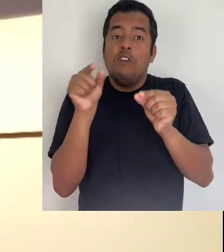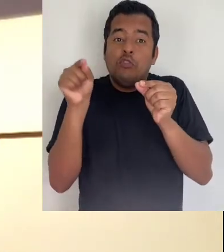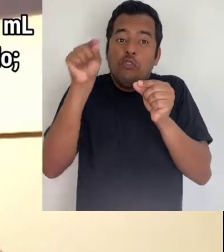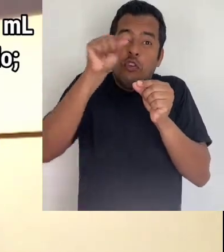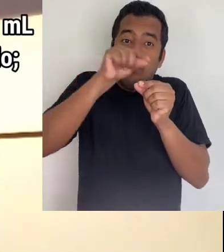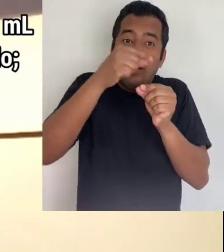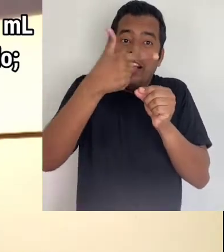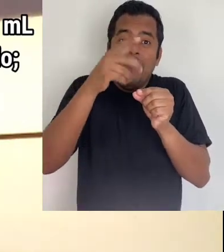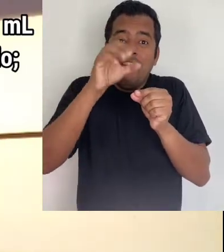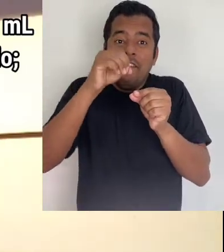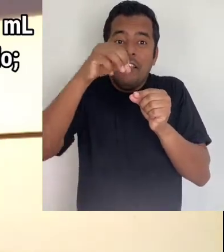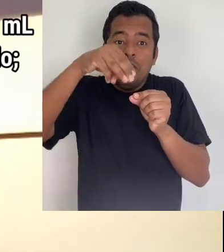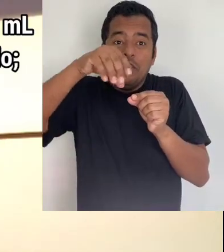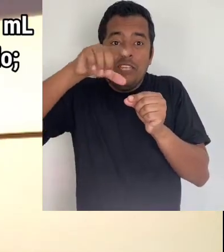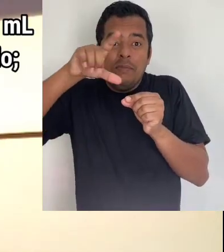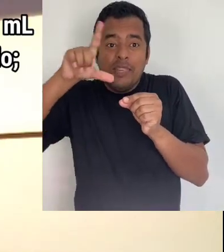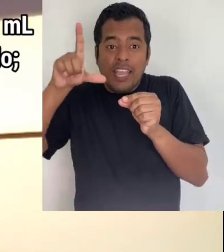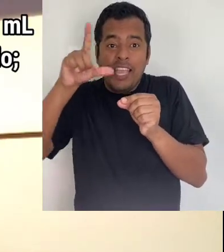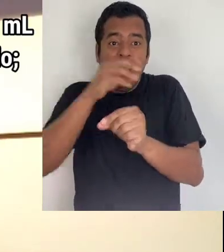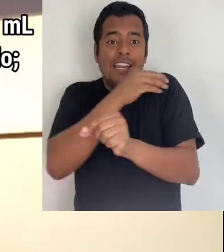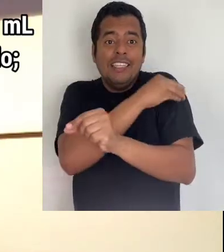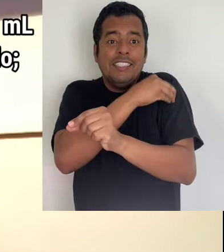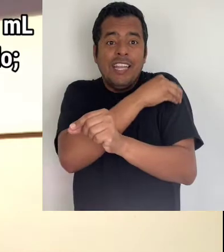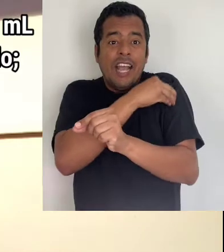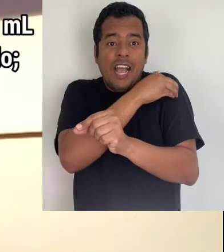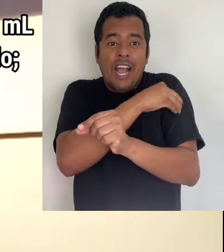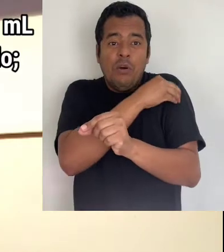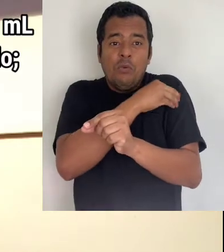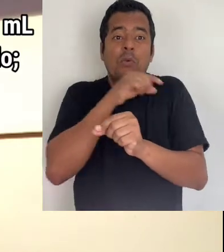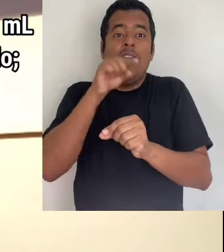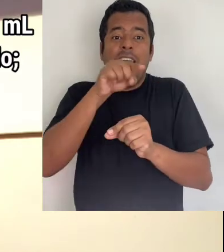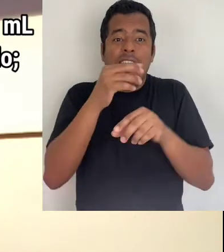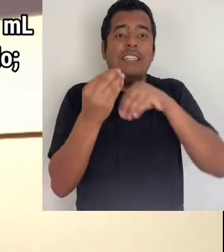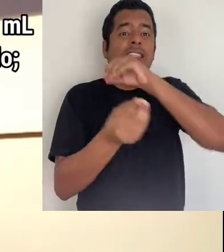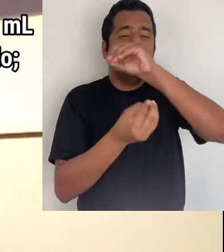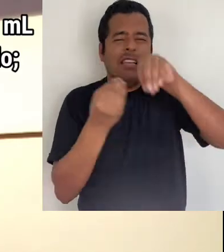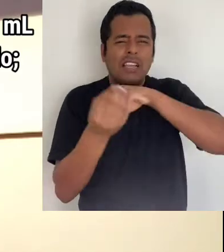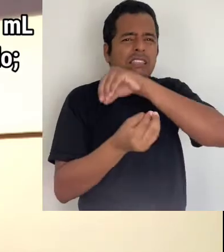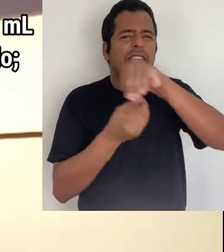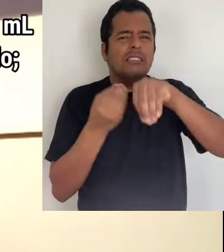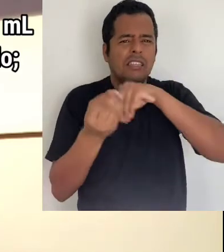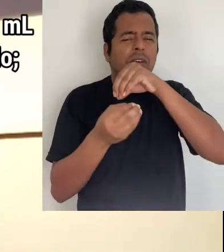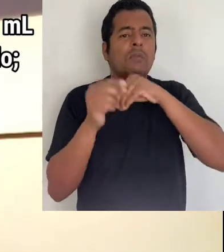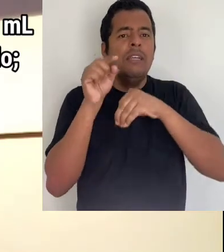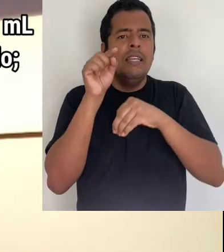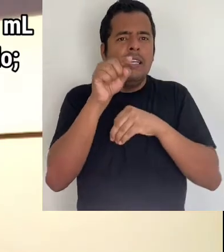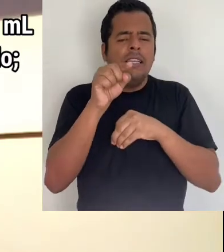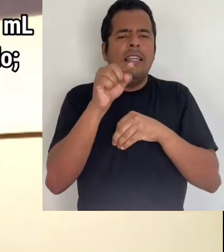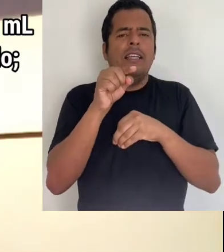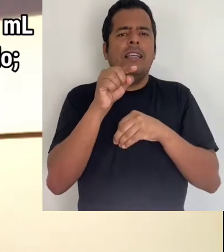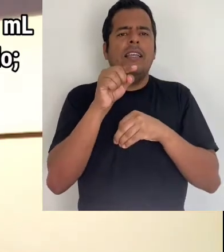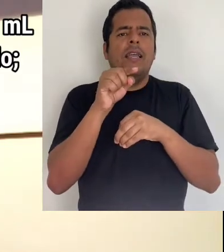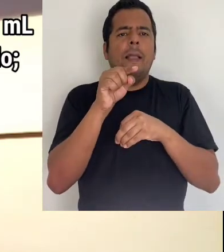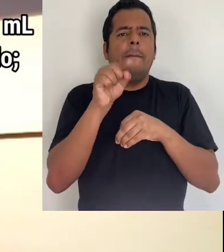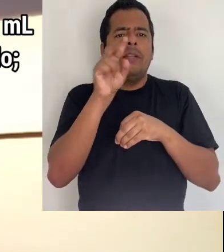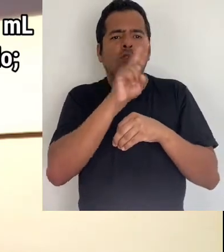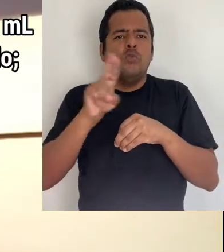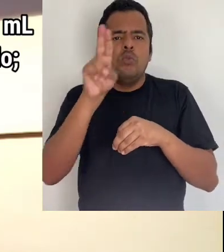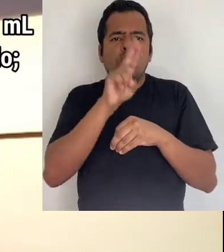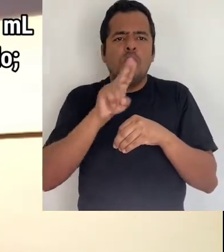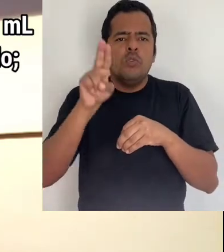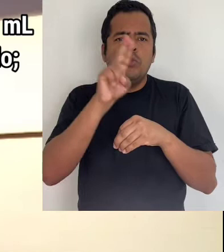vocês irão colocar inicialmente 20 ml de álcool isobutílico. Essa reação é muito